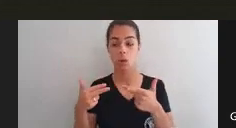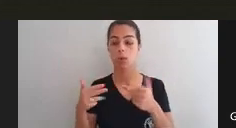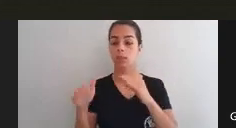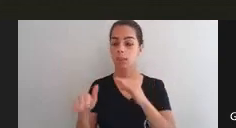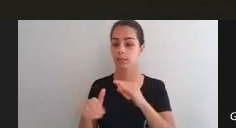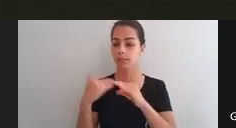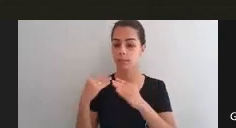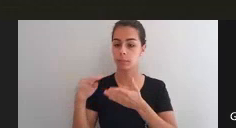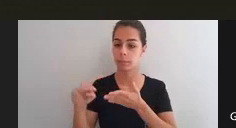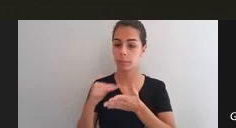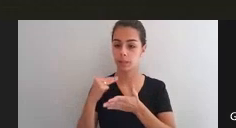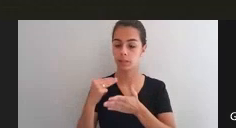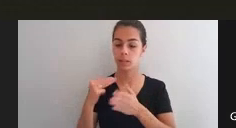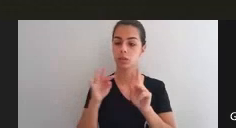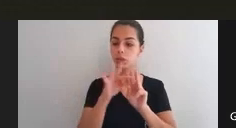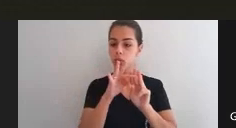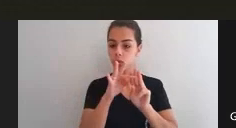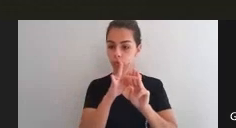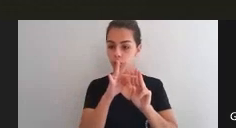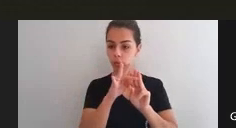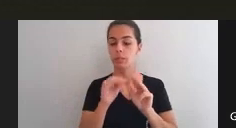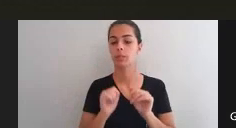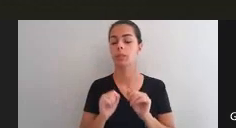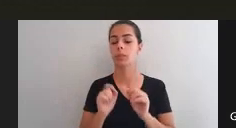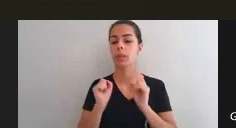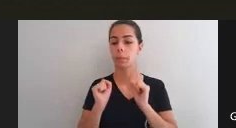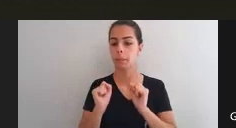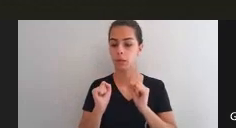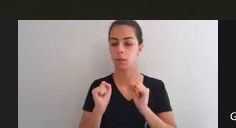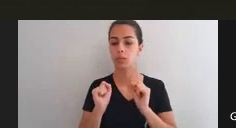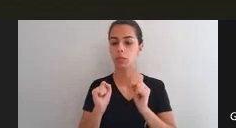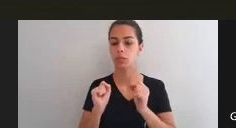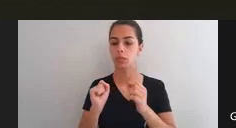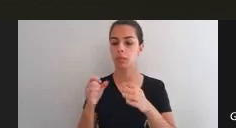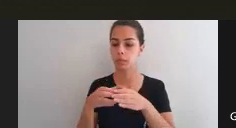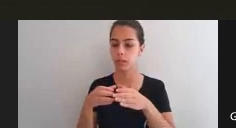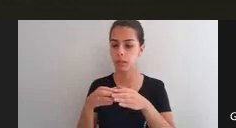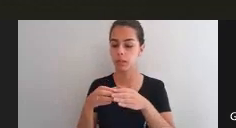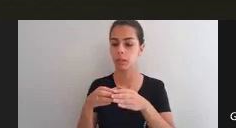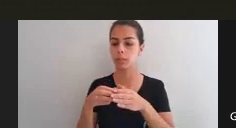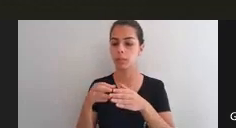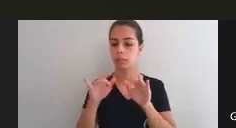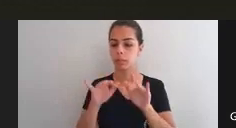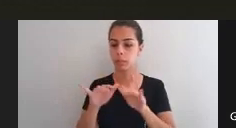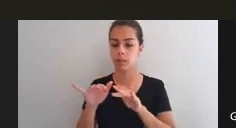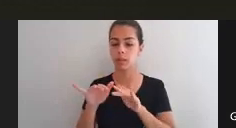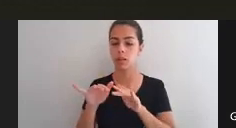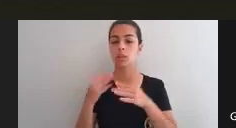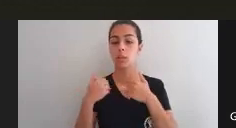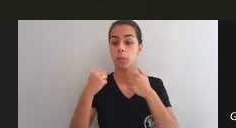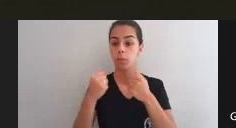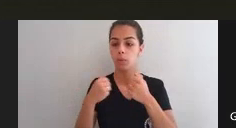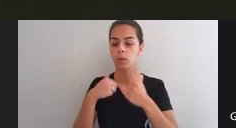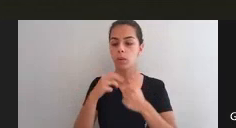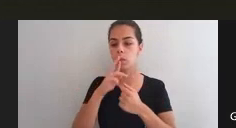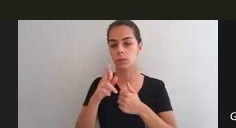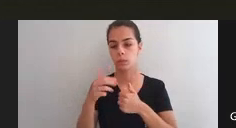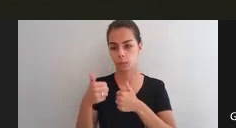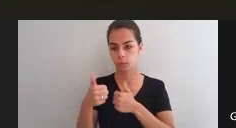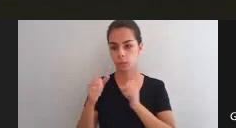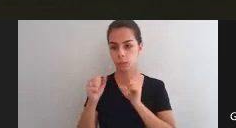uma mensagem no Teams, pode mandar lá na nossa equipe mesmo. Assim que eu puder, eu respondo,